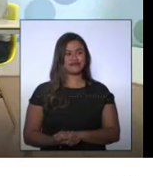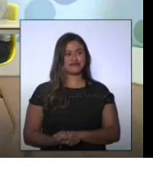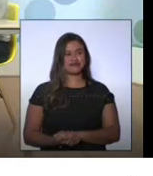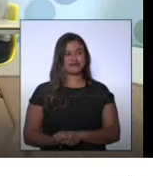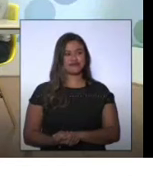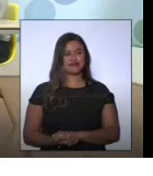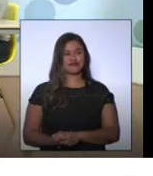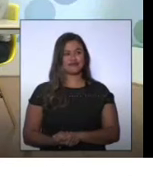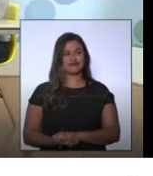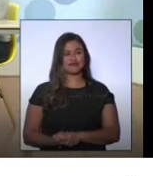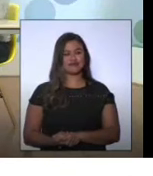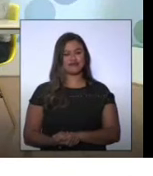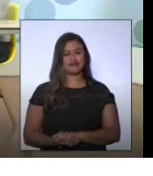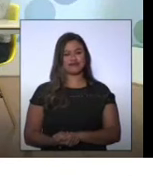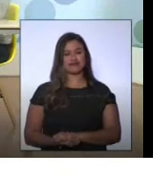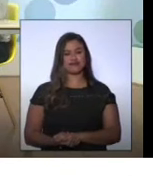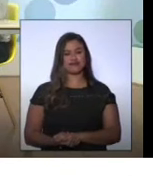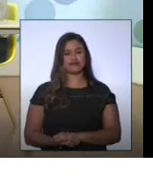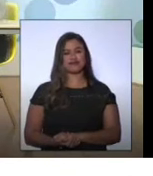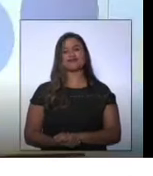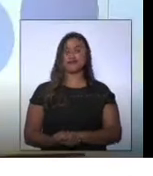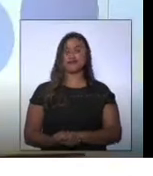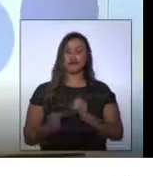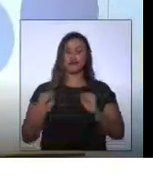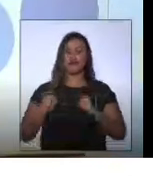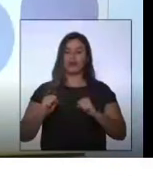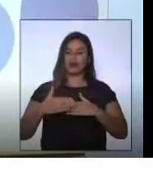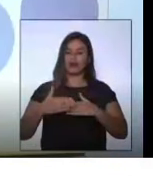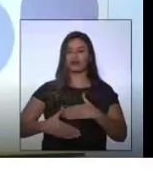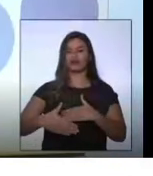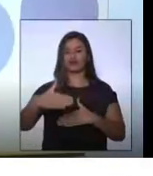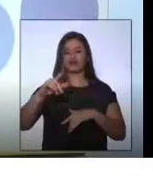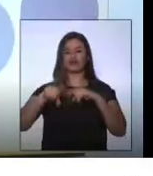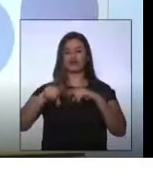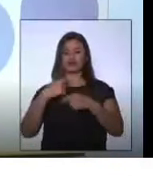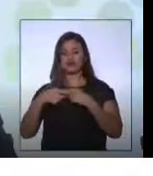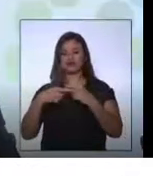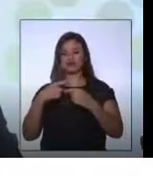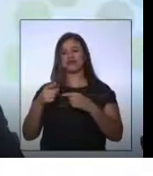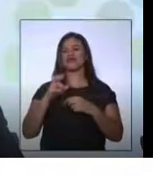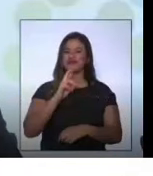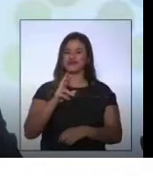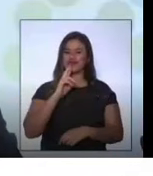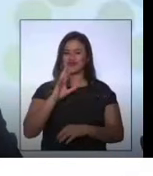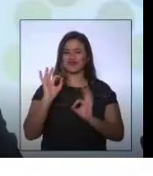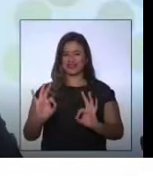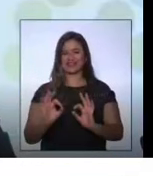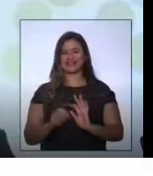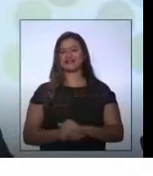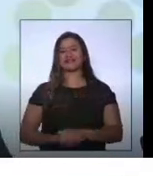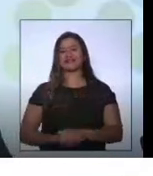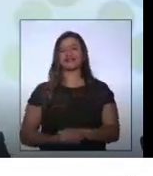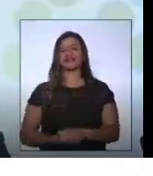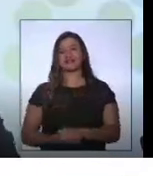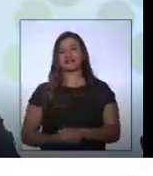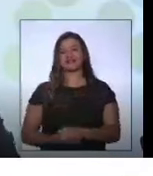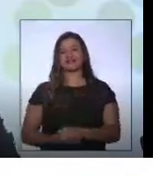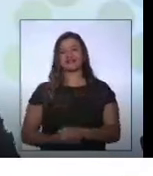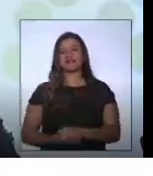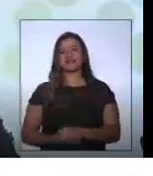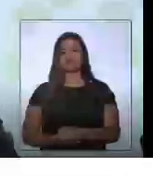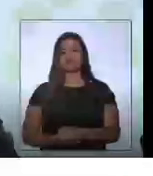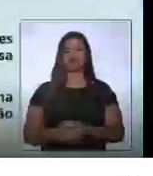Isso, nesse momento, professores, pode até dar continuidade, tá, e aí depois nós... Vamos lá, então. Fazemos o fechamento. O quê?